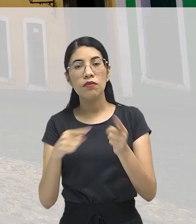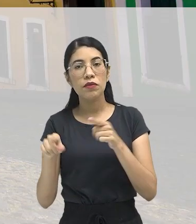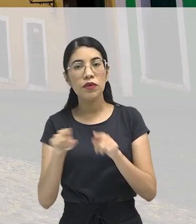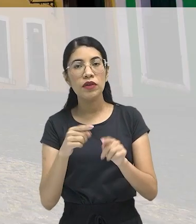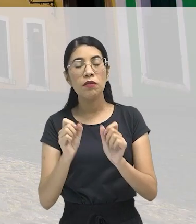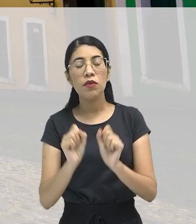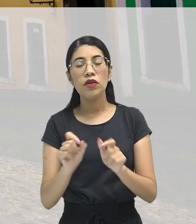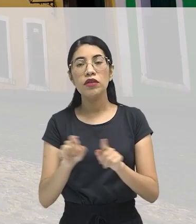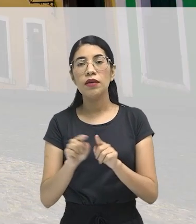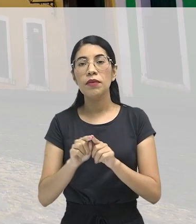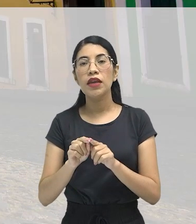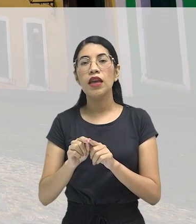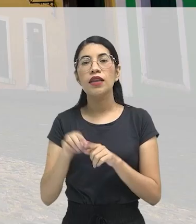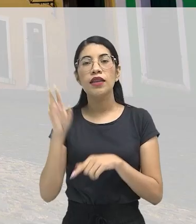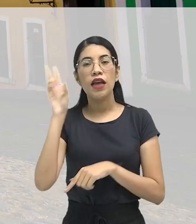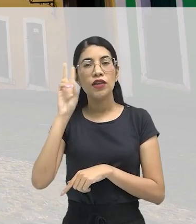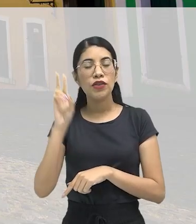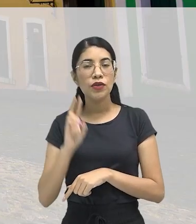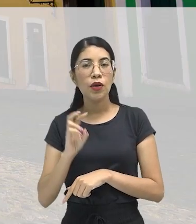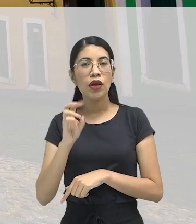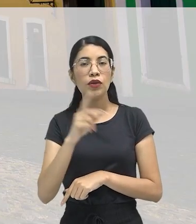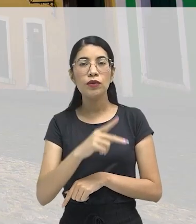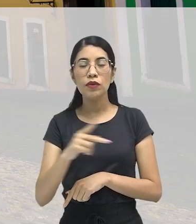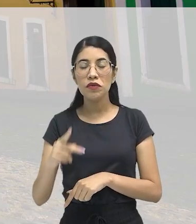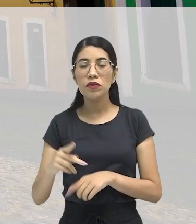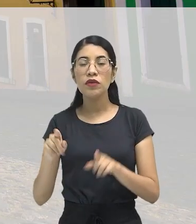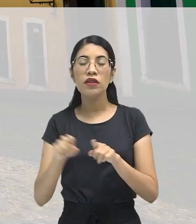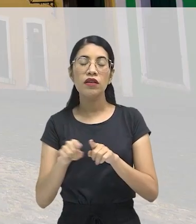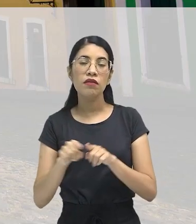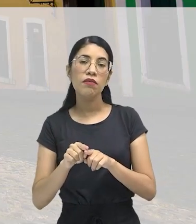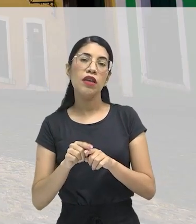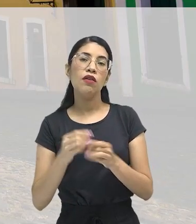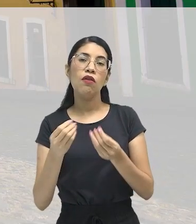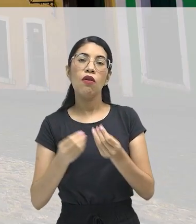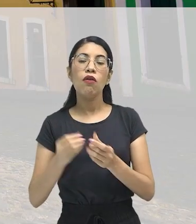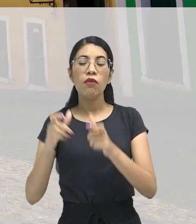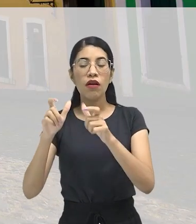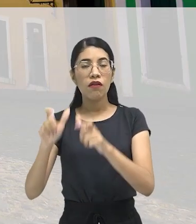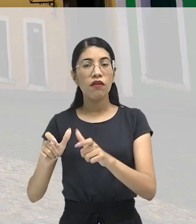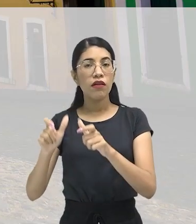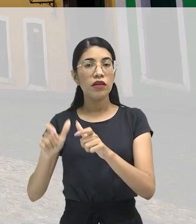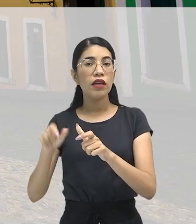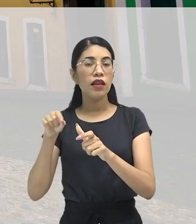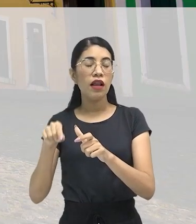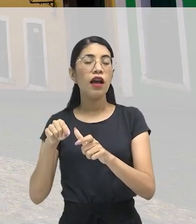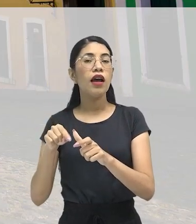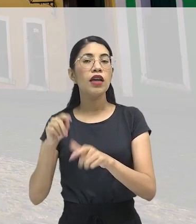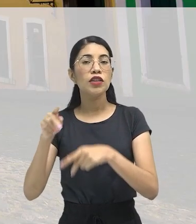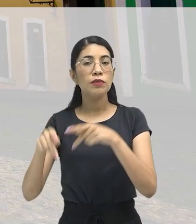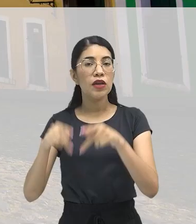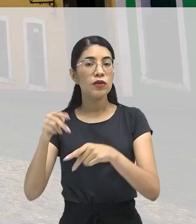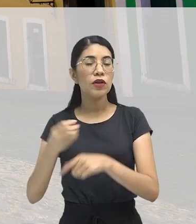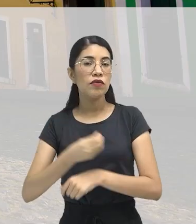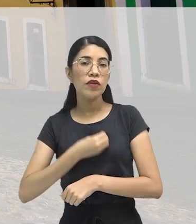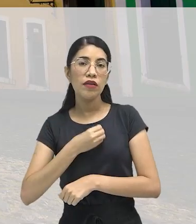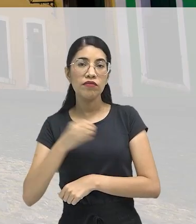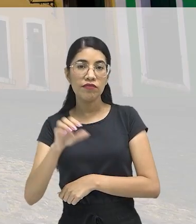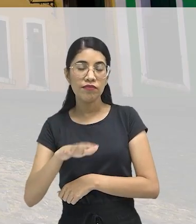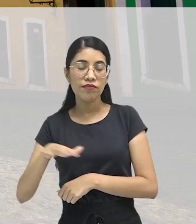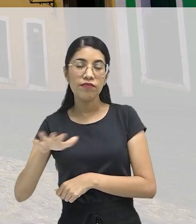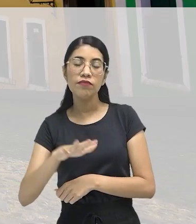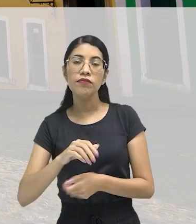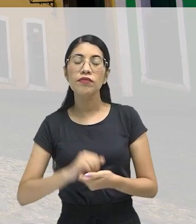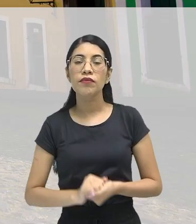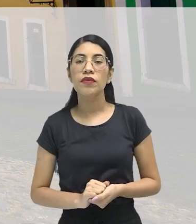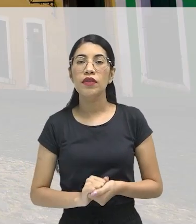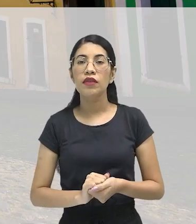ela pode contar a história de um mestre, pode contar a história do local onde as pessoas estão inseridas,